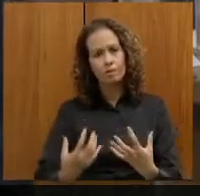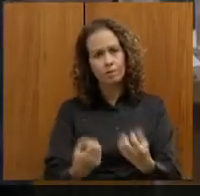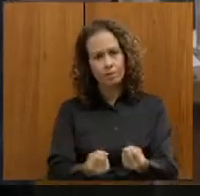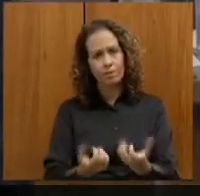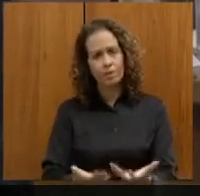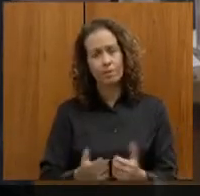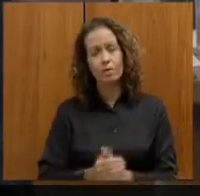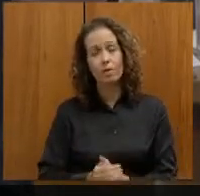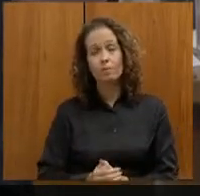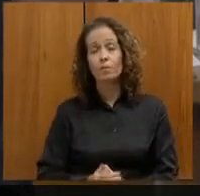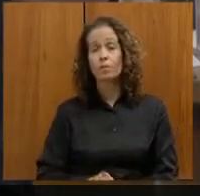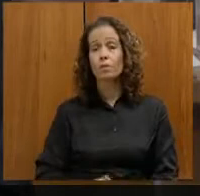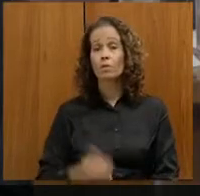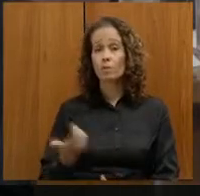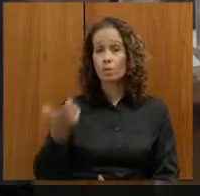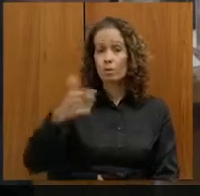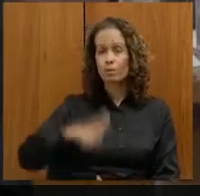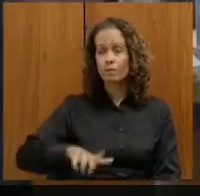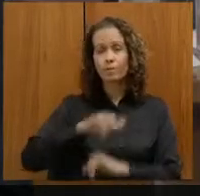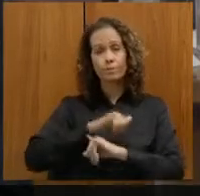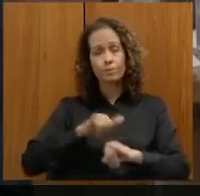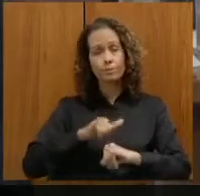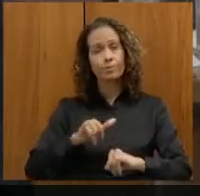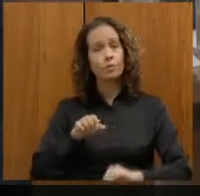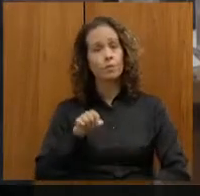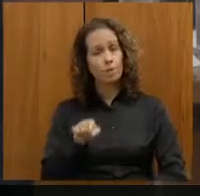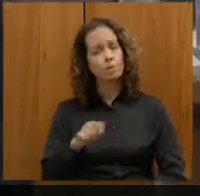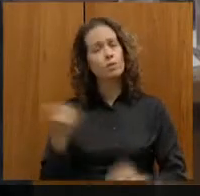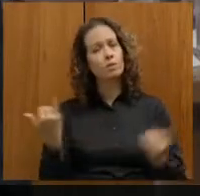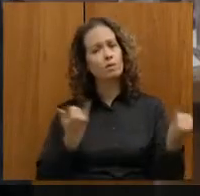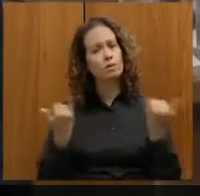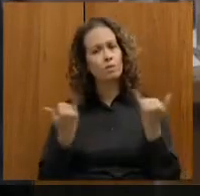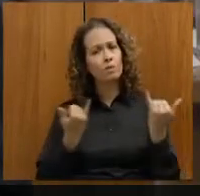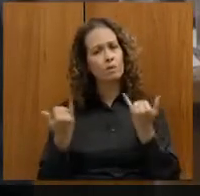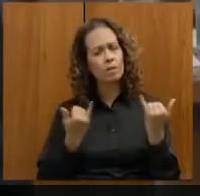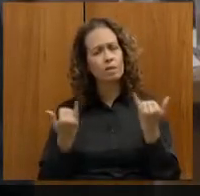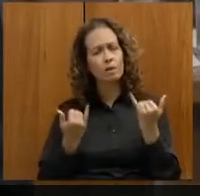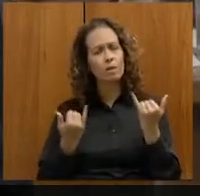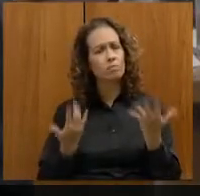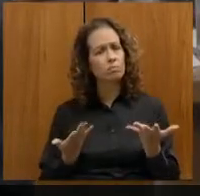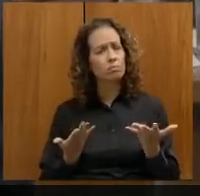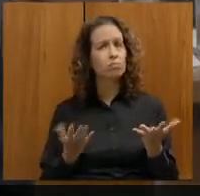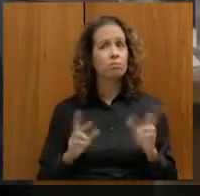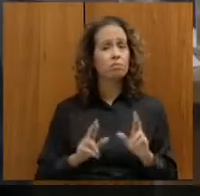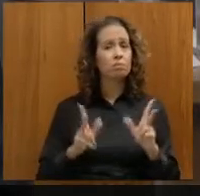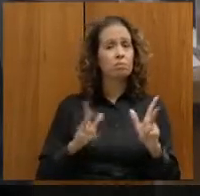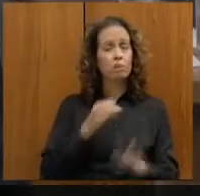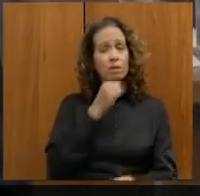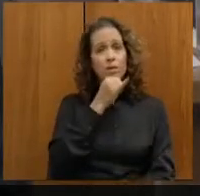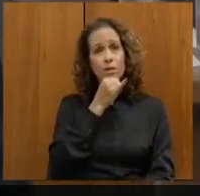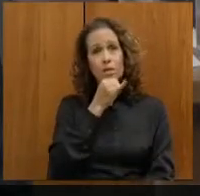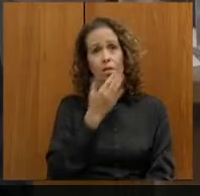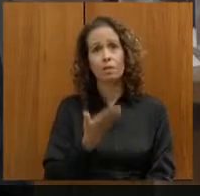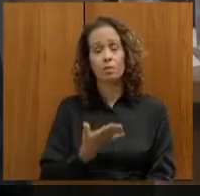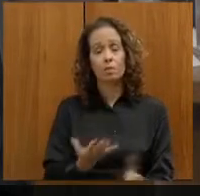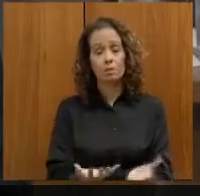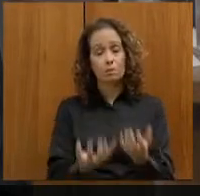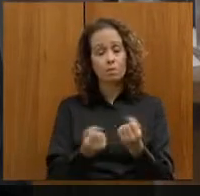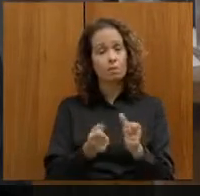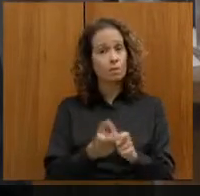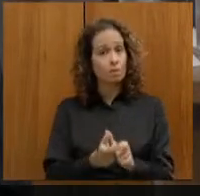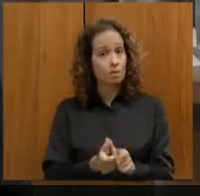isso na realidade é uma informação que não condiz é o que é o efeito que tem você tem um efeito de aumento de